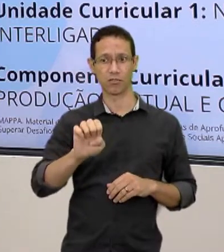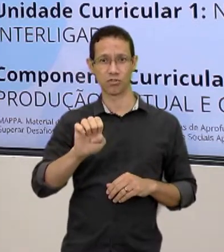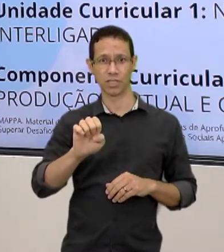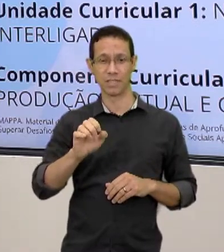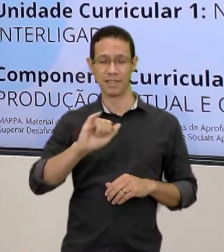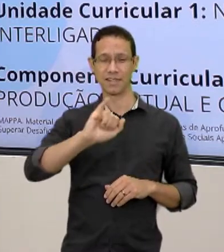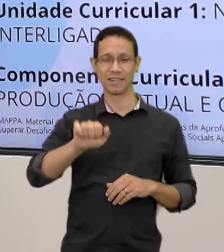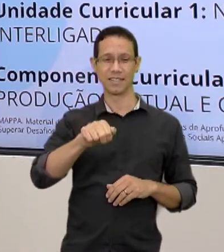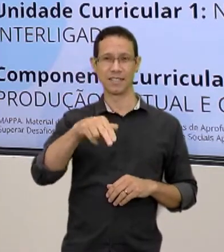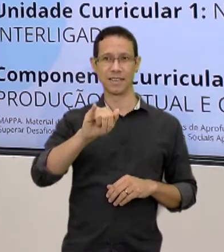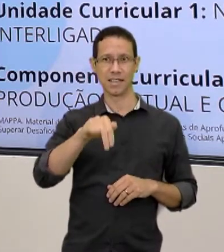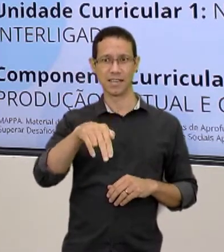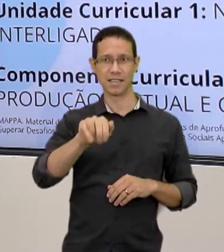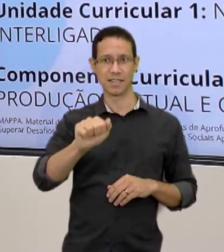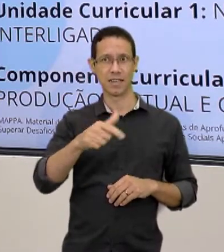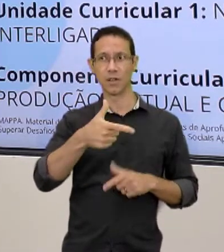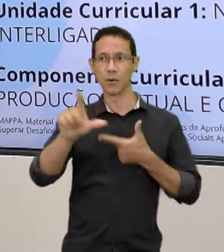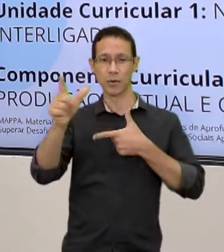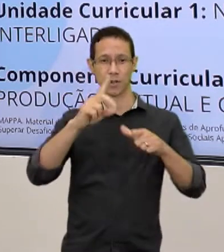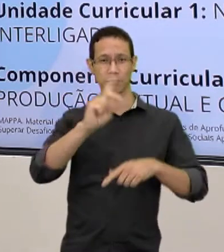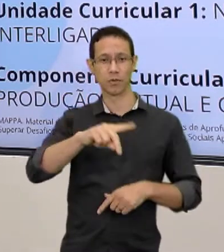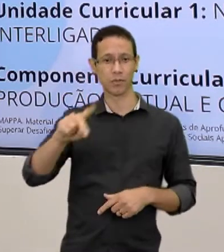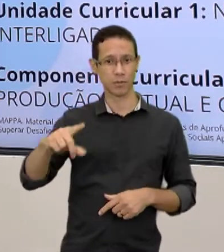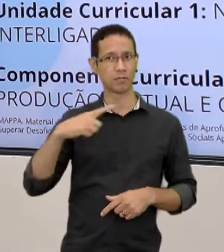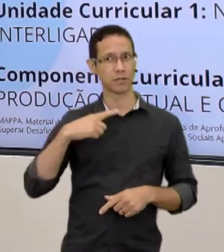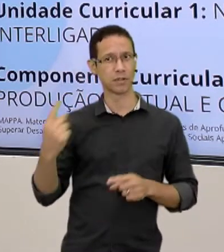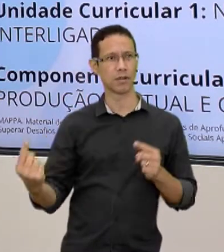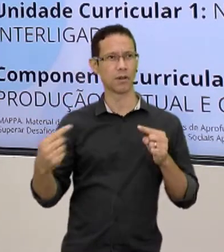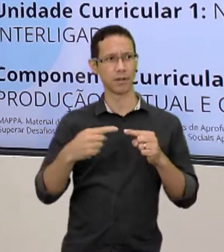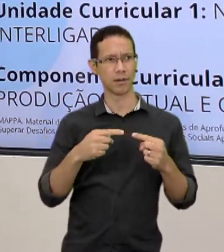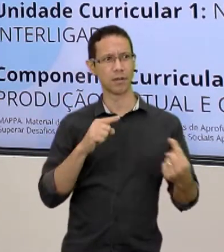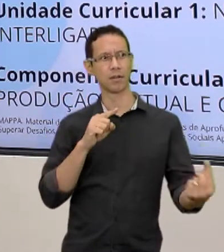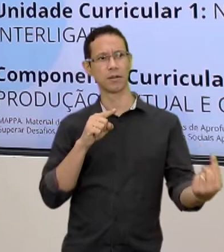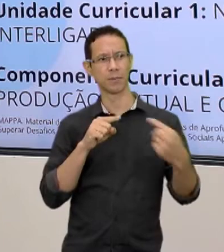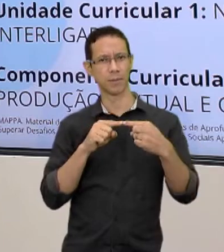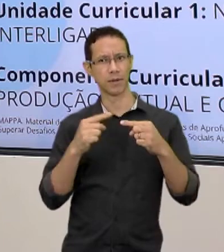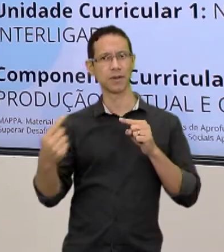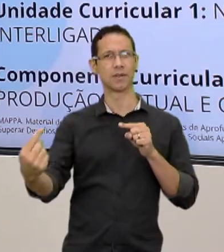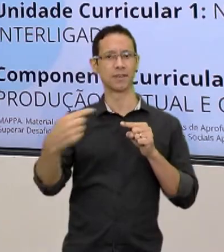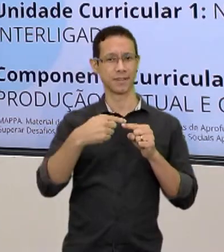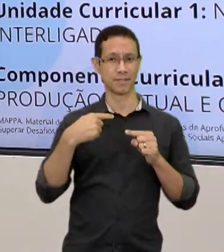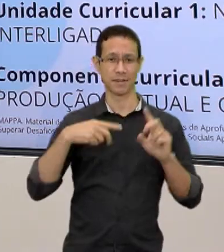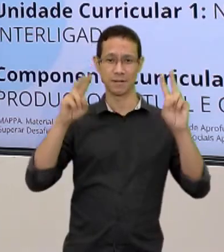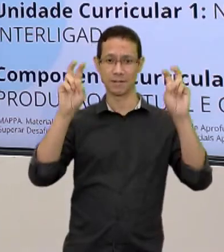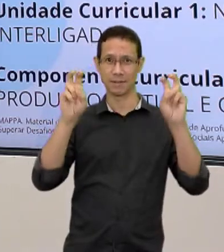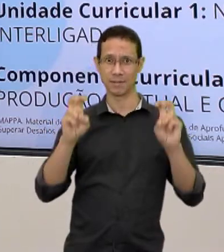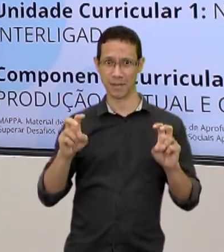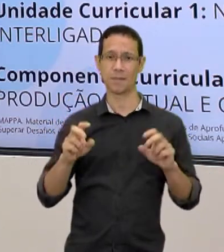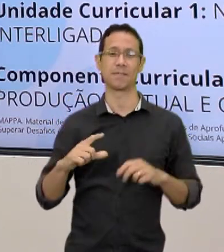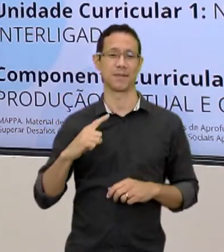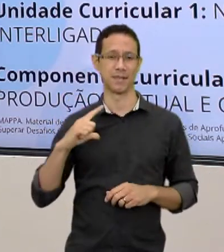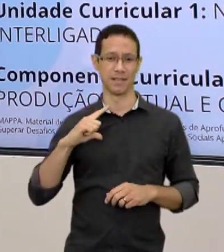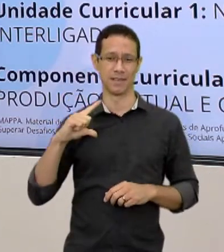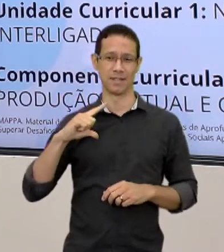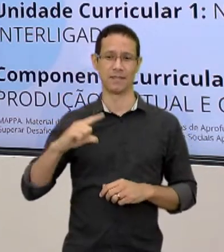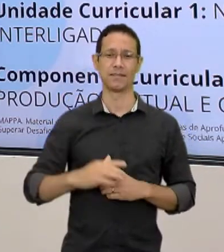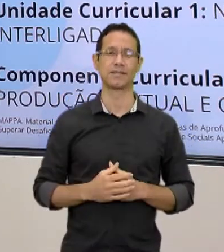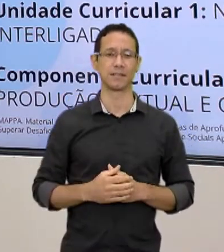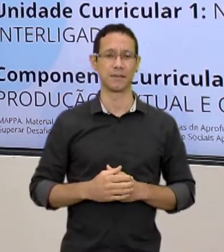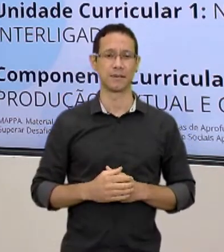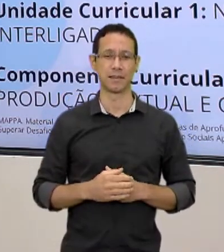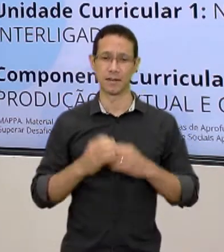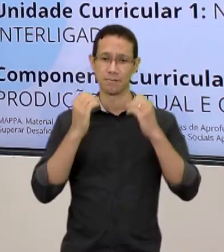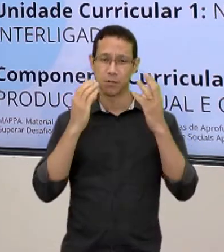professora Janaína, né, e os outros professores, sempre vocês vão perceber aí que há algum tema interligado, tá bom? Então é legal para